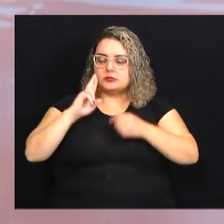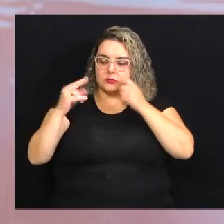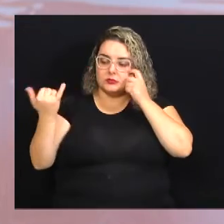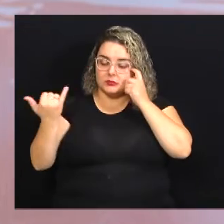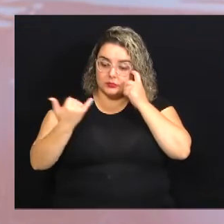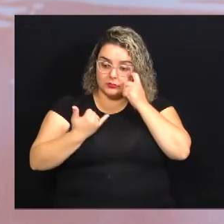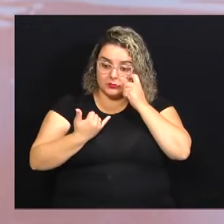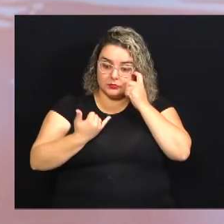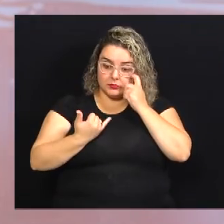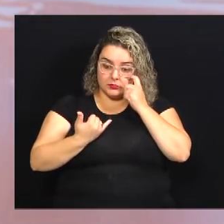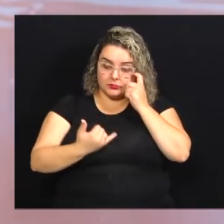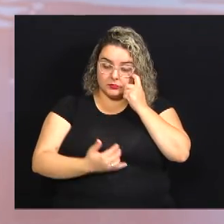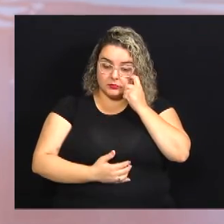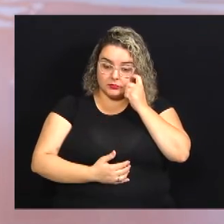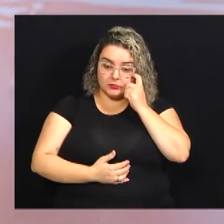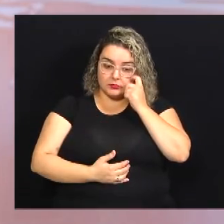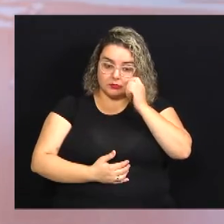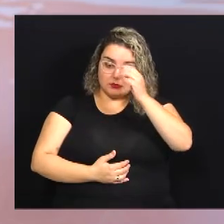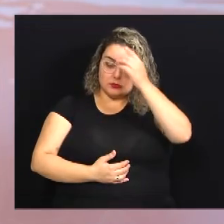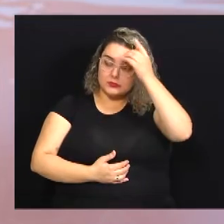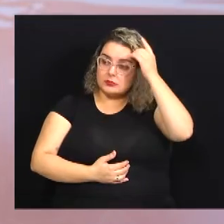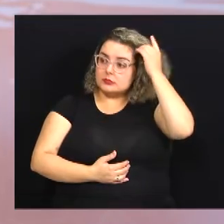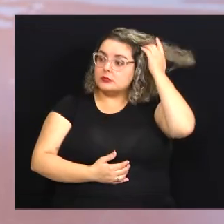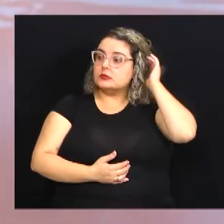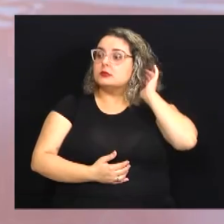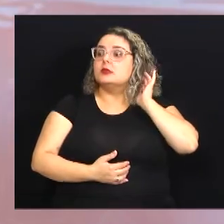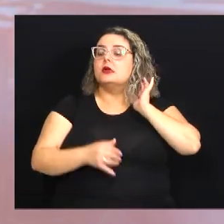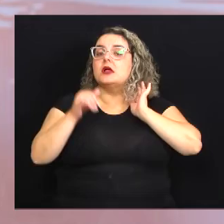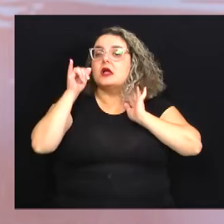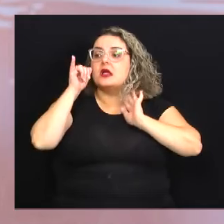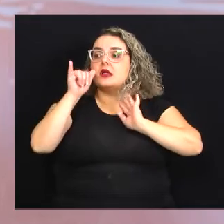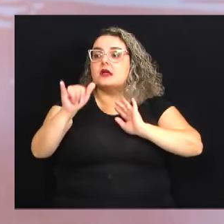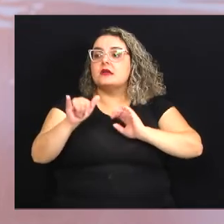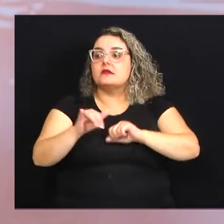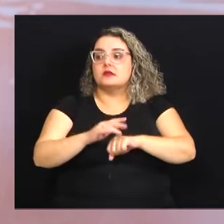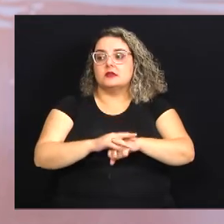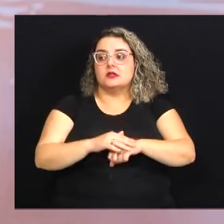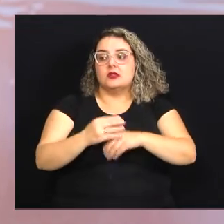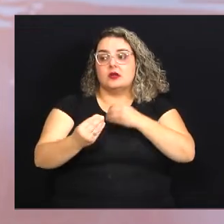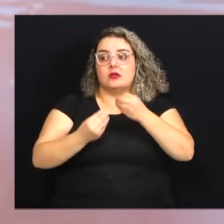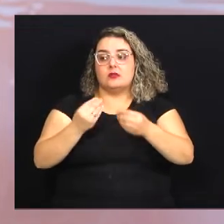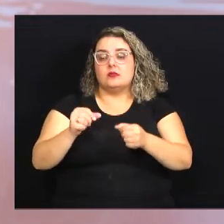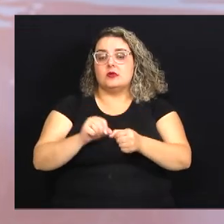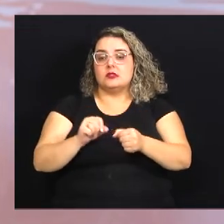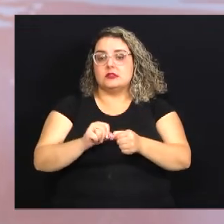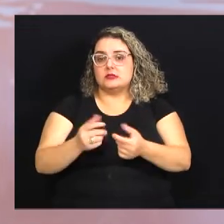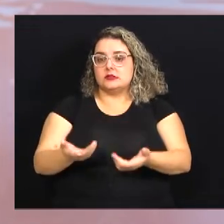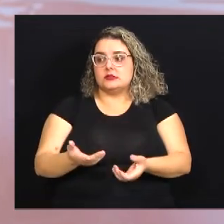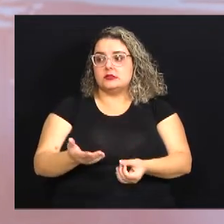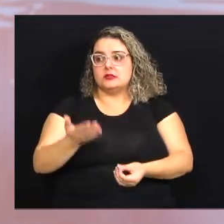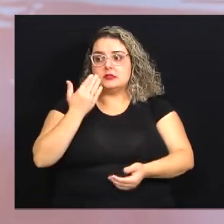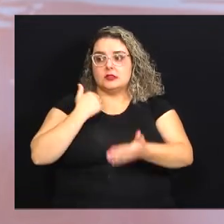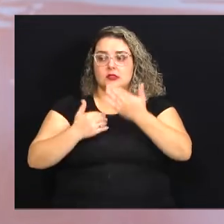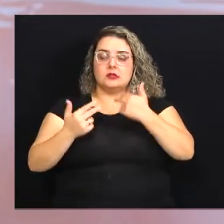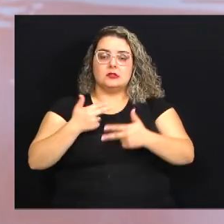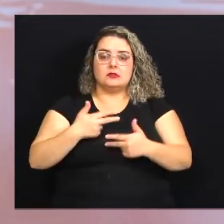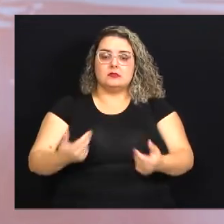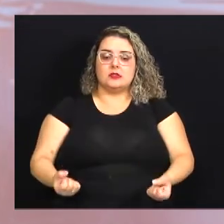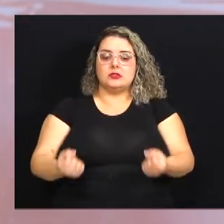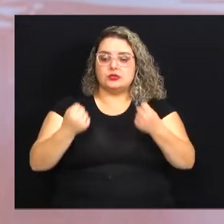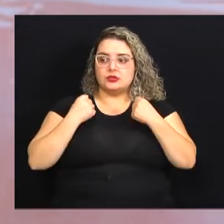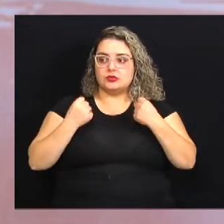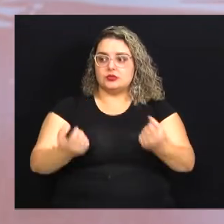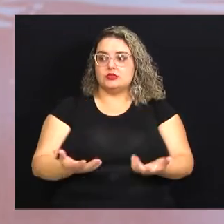numa outra resposta, evitar a doença. Como fazer? Por enquanto, alimentação,